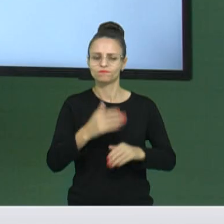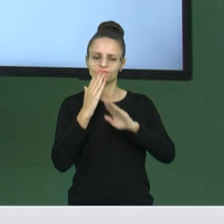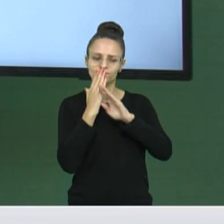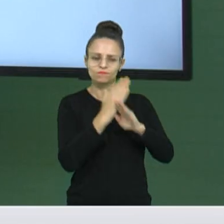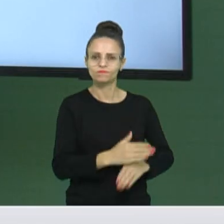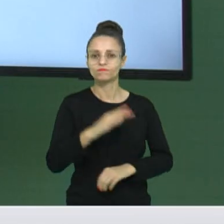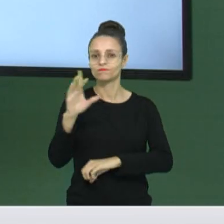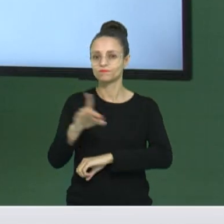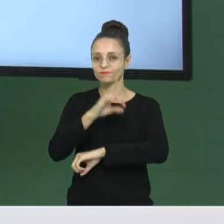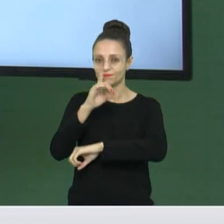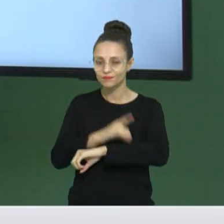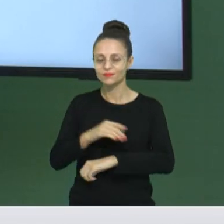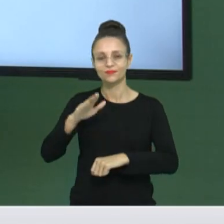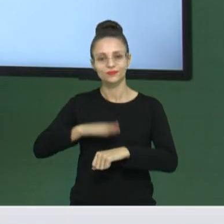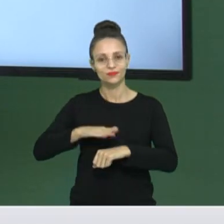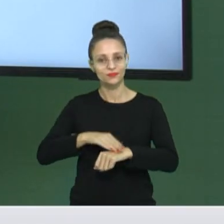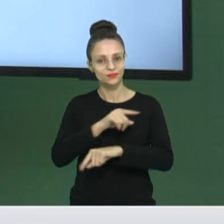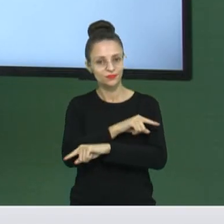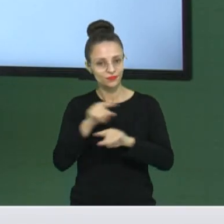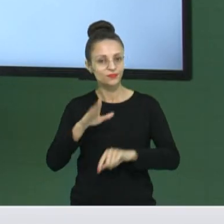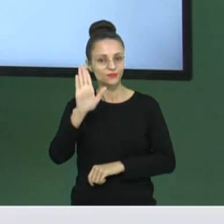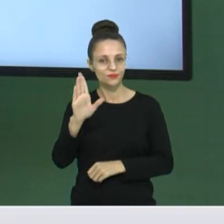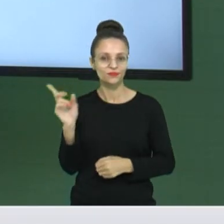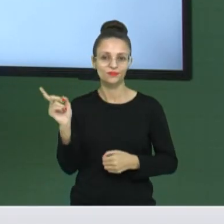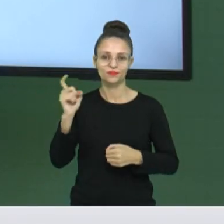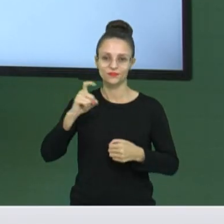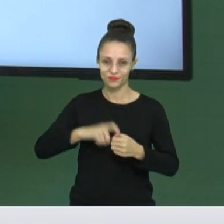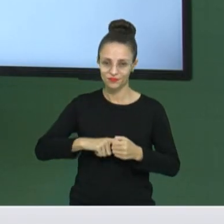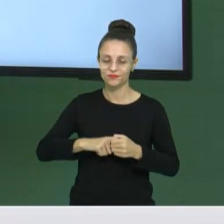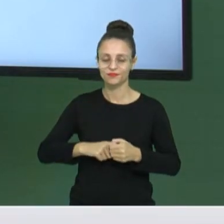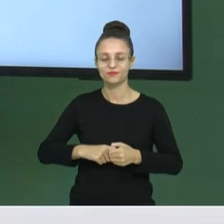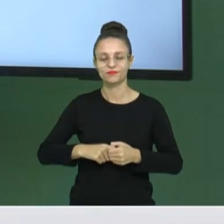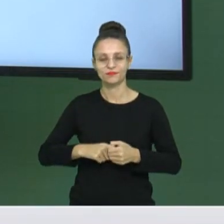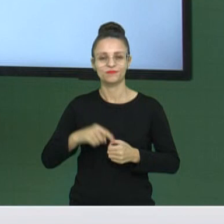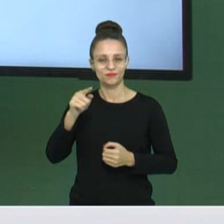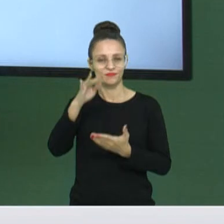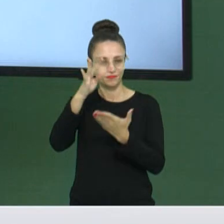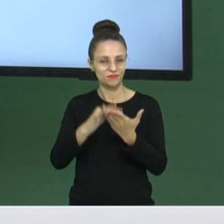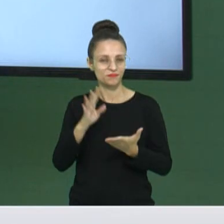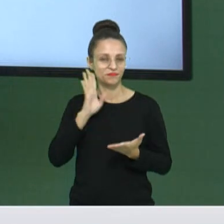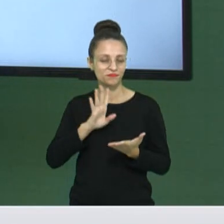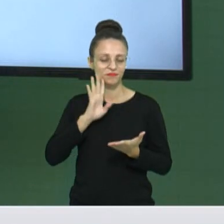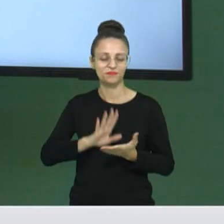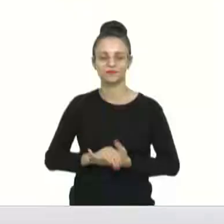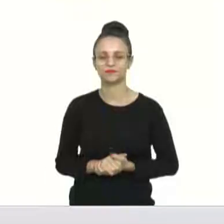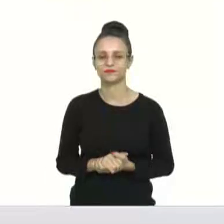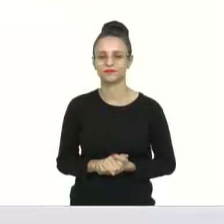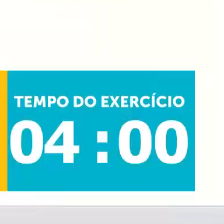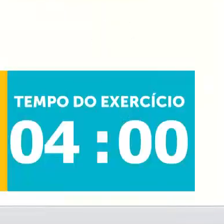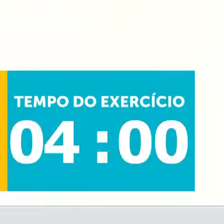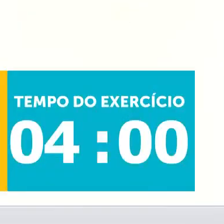à dengue? Um tempinho para você, a gente já discutiu isso e o seu texto vai ficar bem legal.